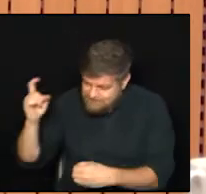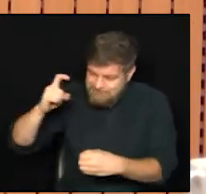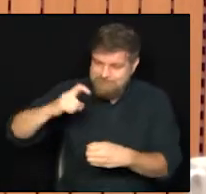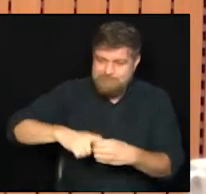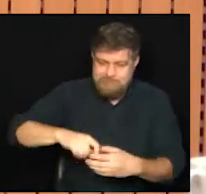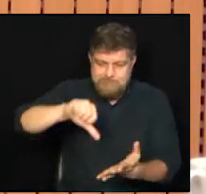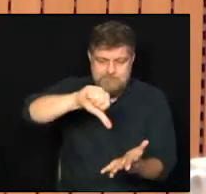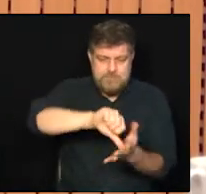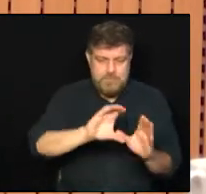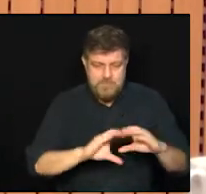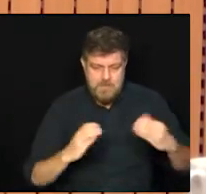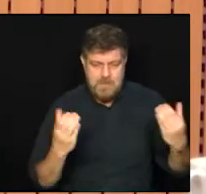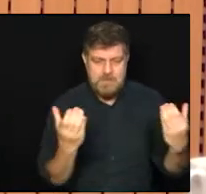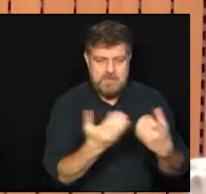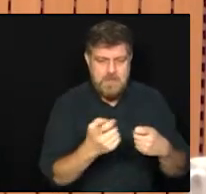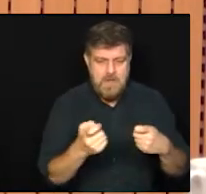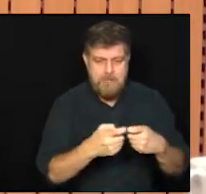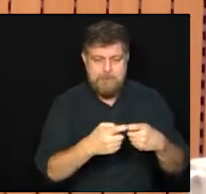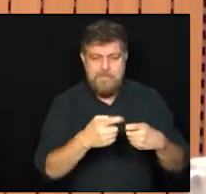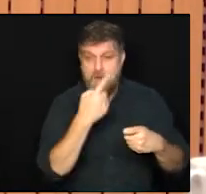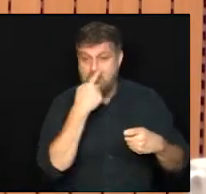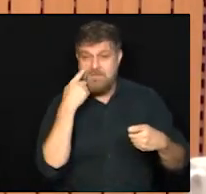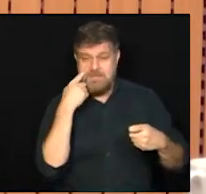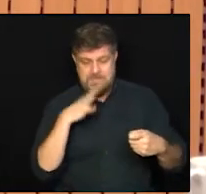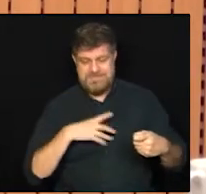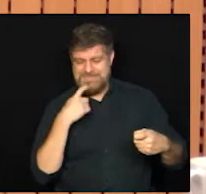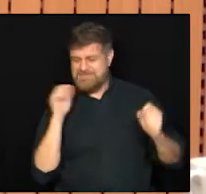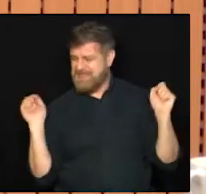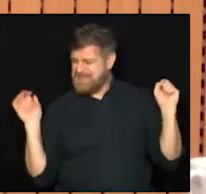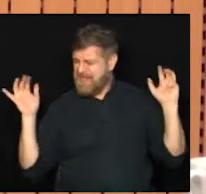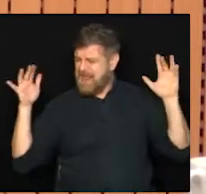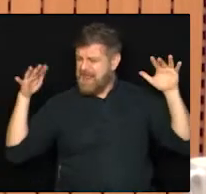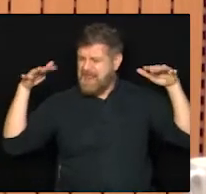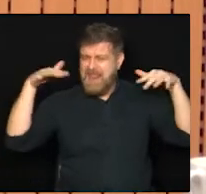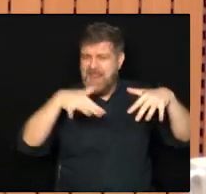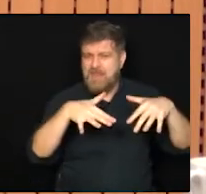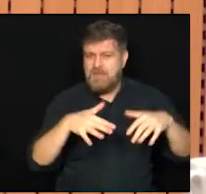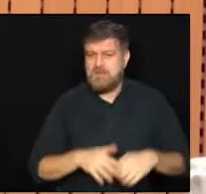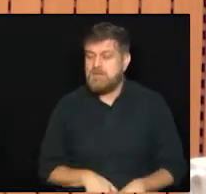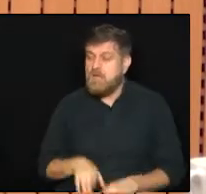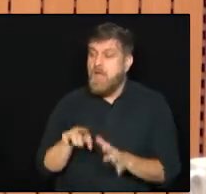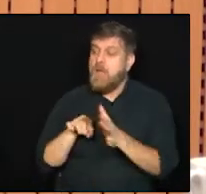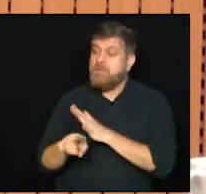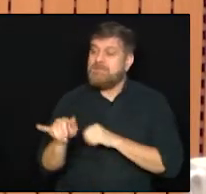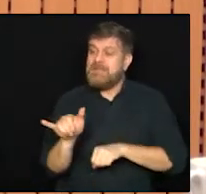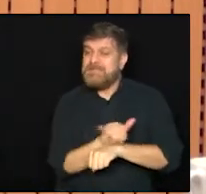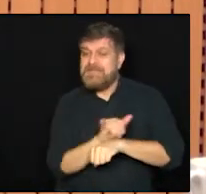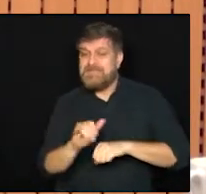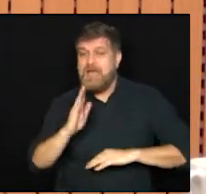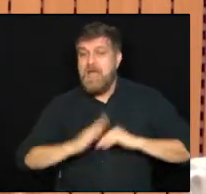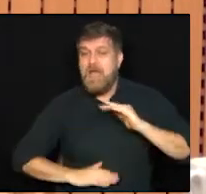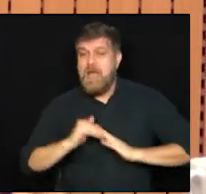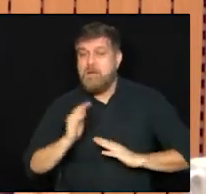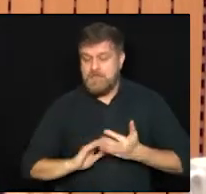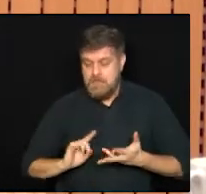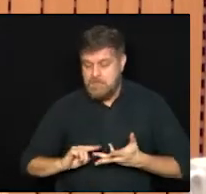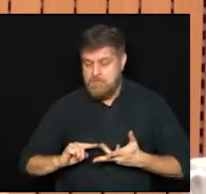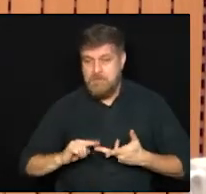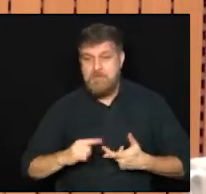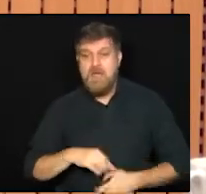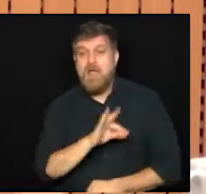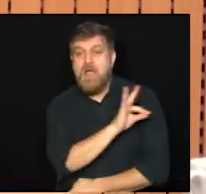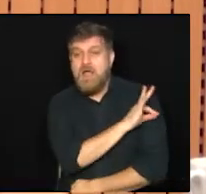fazer, né? Que, assim, ação, medida, oferta a gente